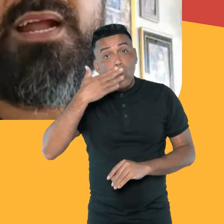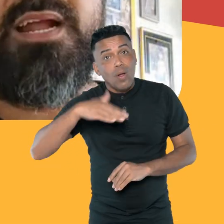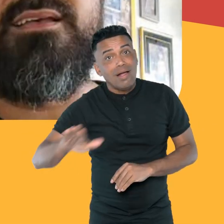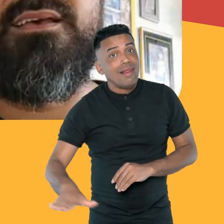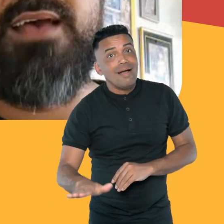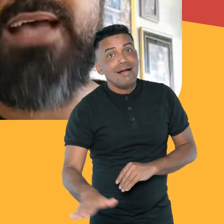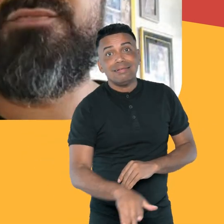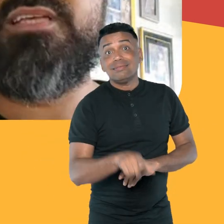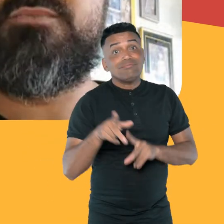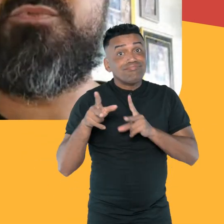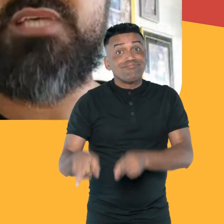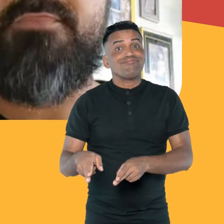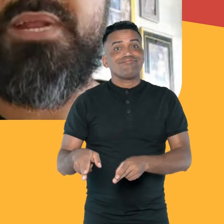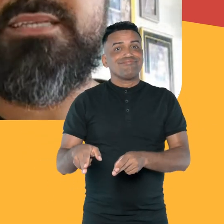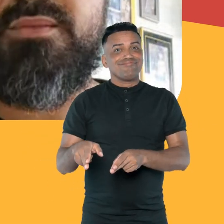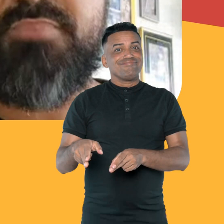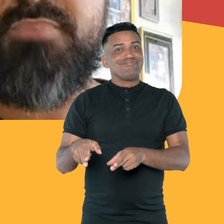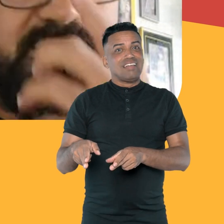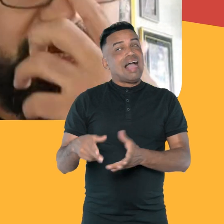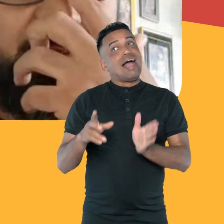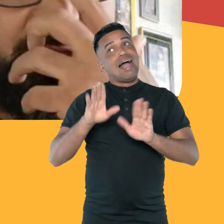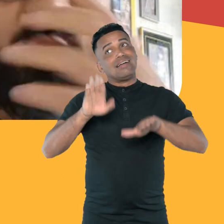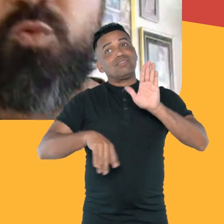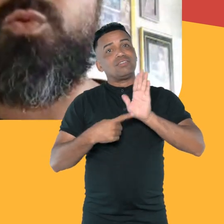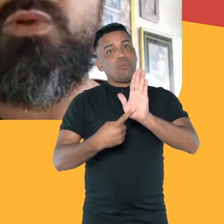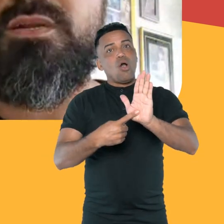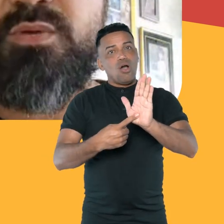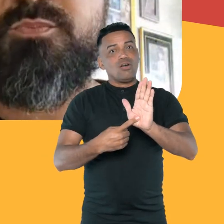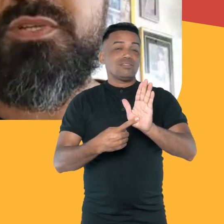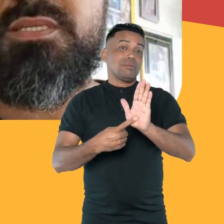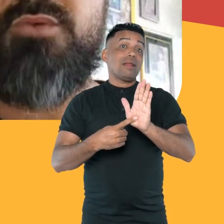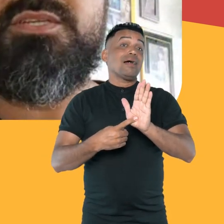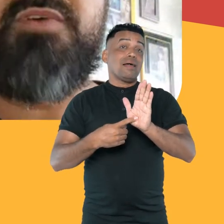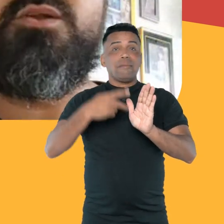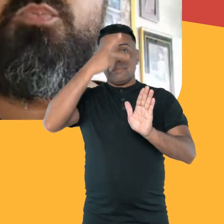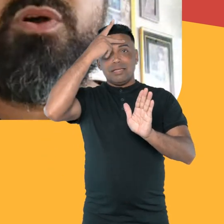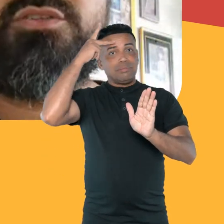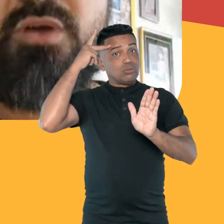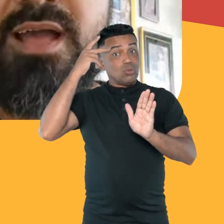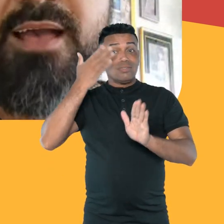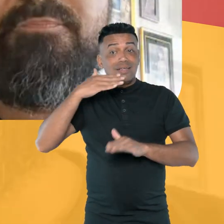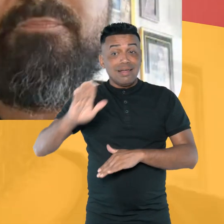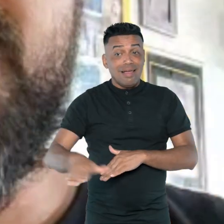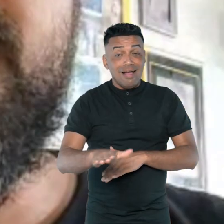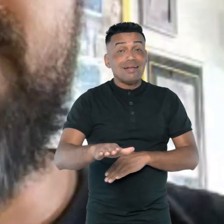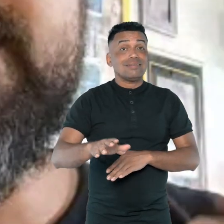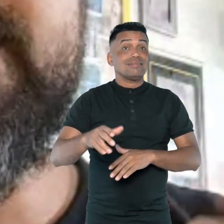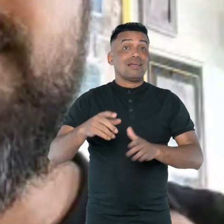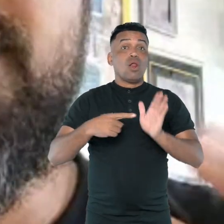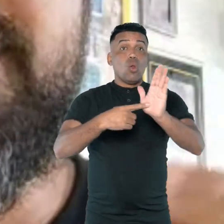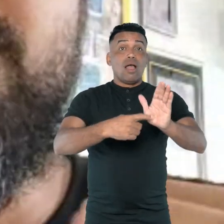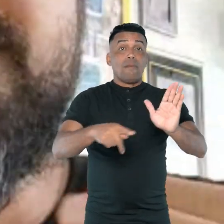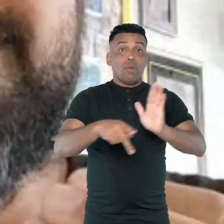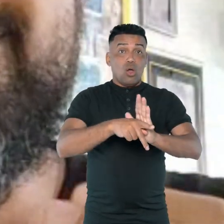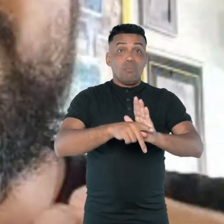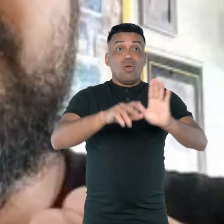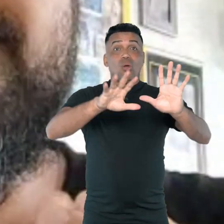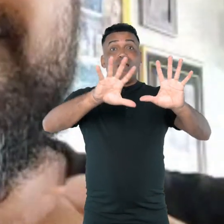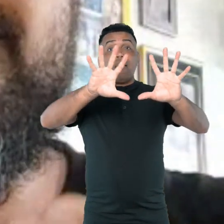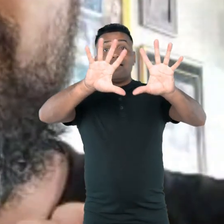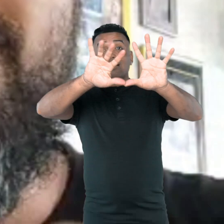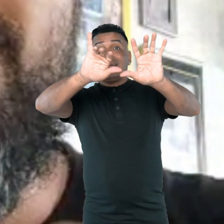muito aí para... Às vezes você apresenta para a criança uma escultura, numa exposição, e você fala, não pode tocar. Mas aquilo ali tem